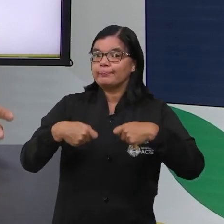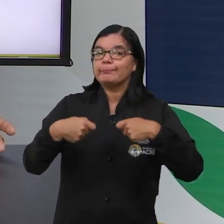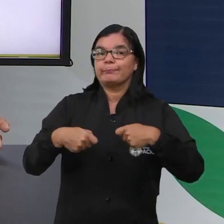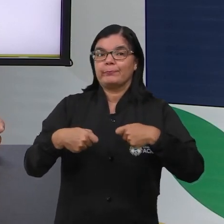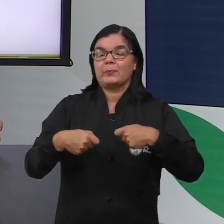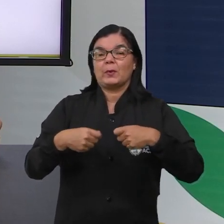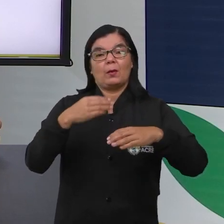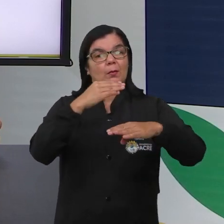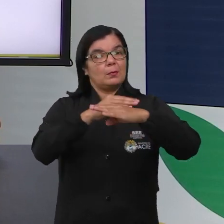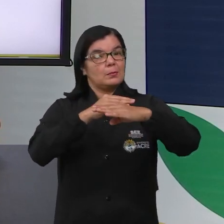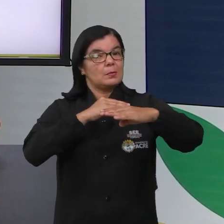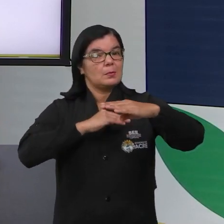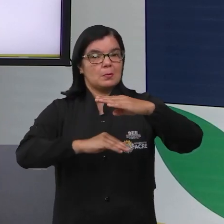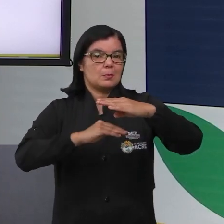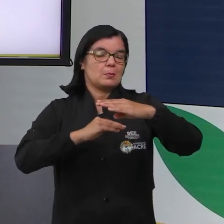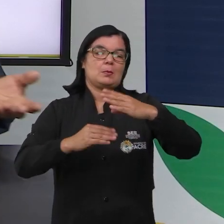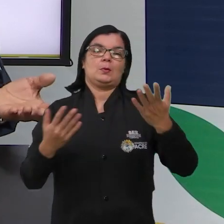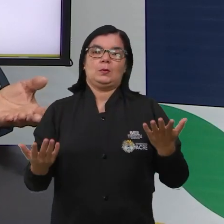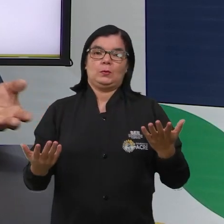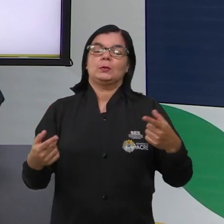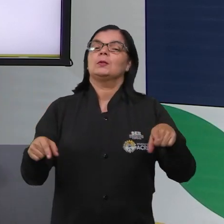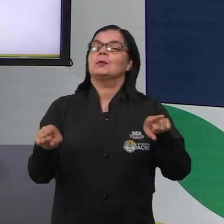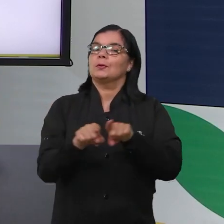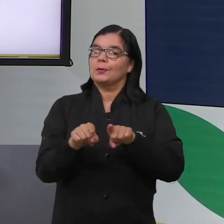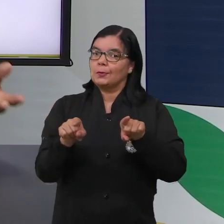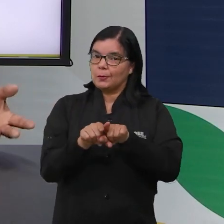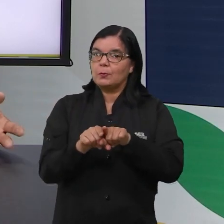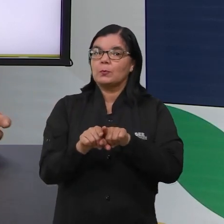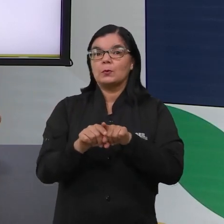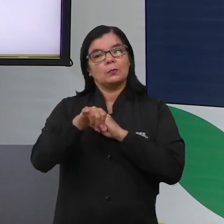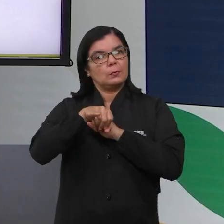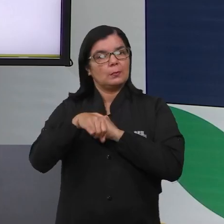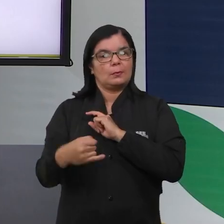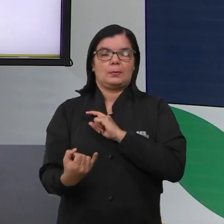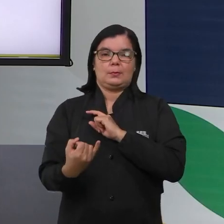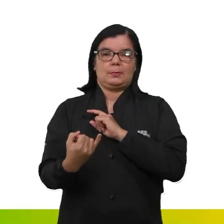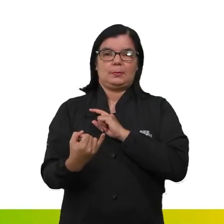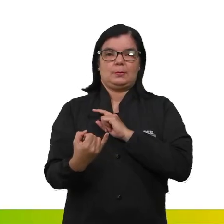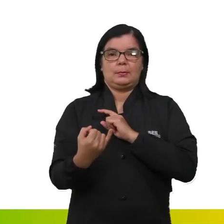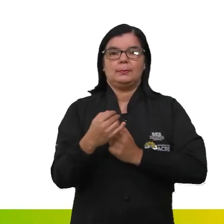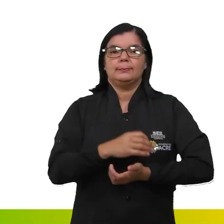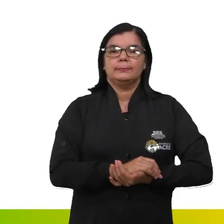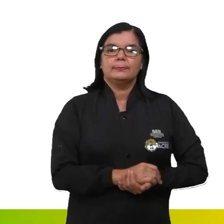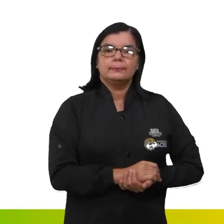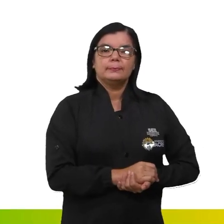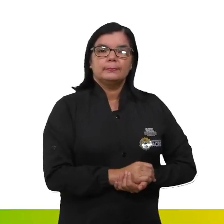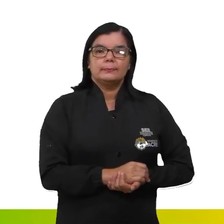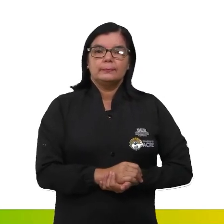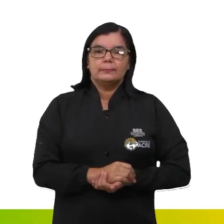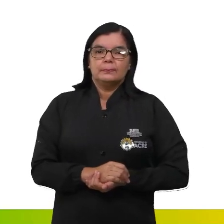uma desigualdade, inclusive também de oportunidades.